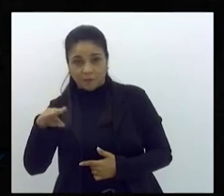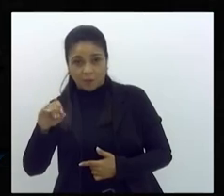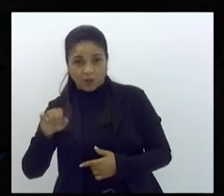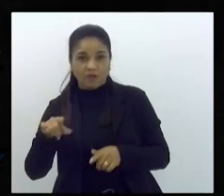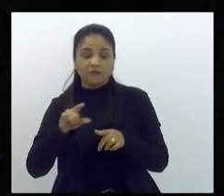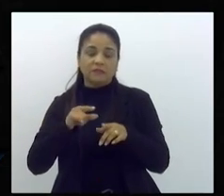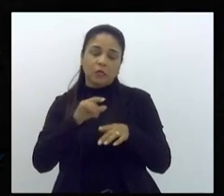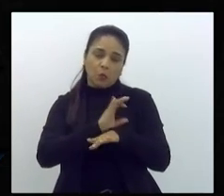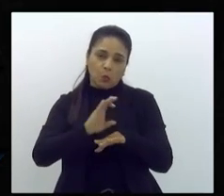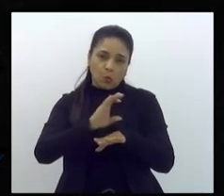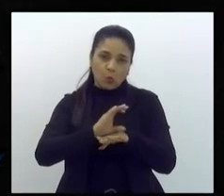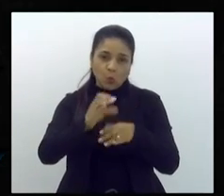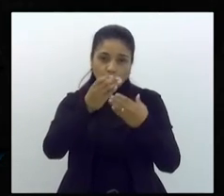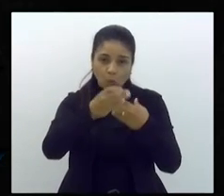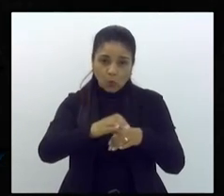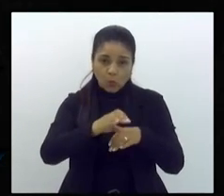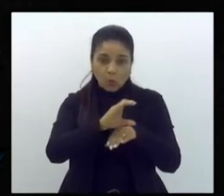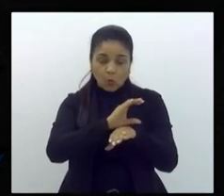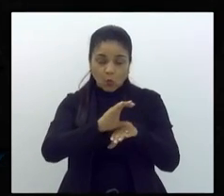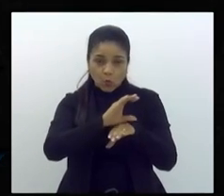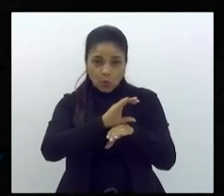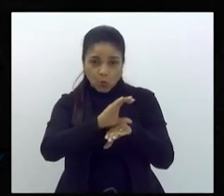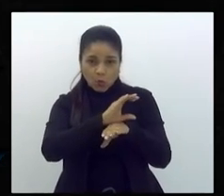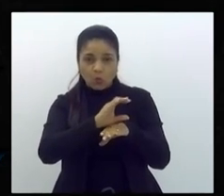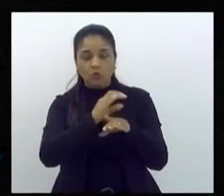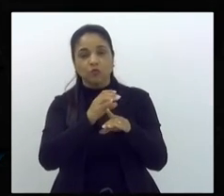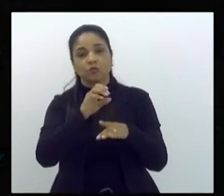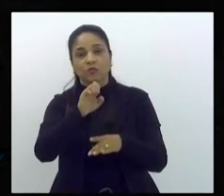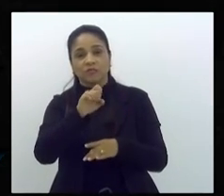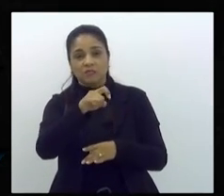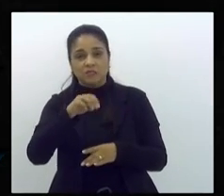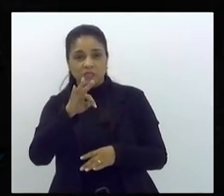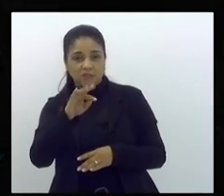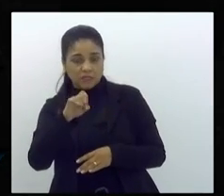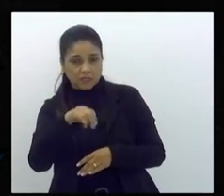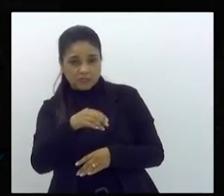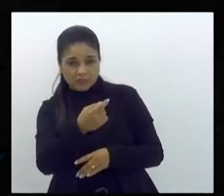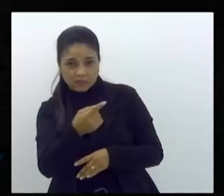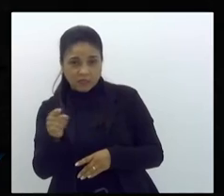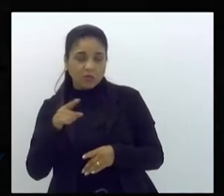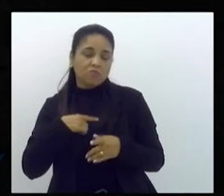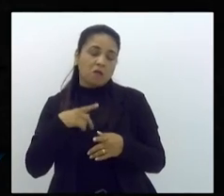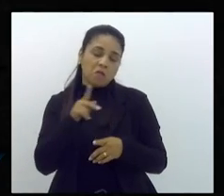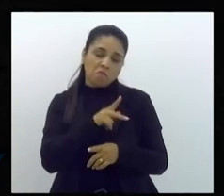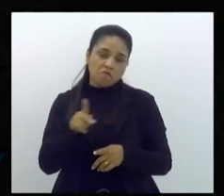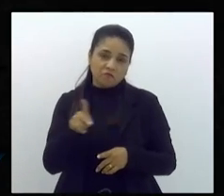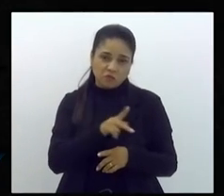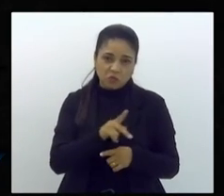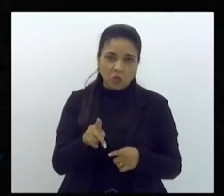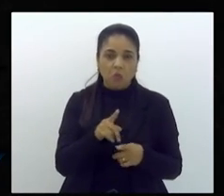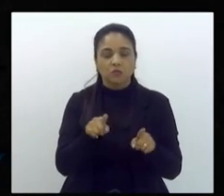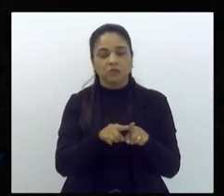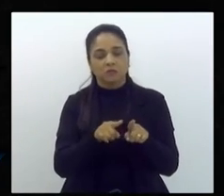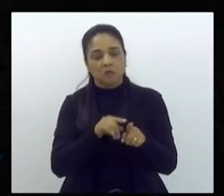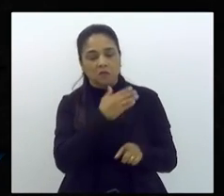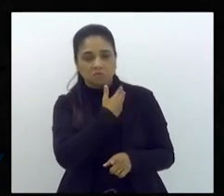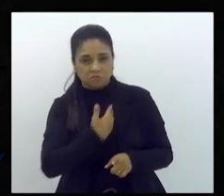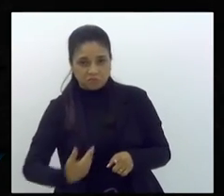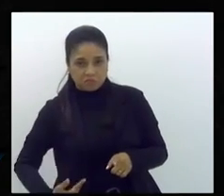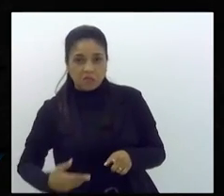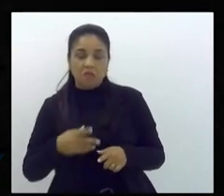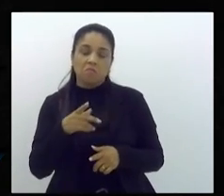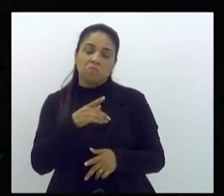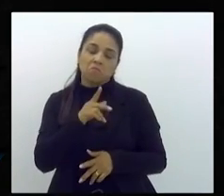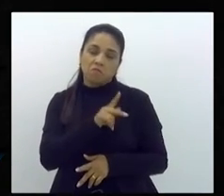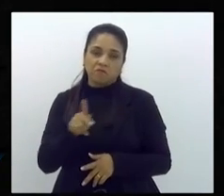de extensão online em várias áreas de conhecimento para professores e professores das redes públicas e